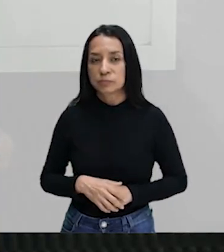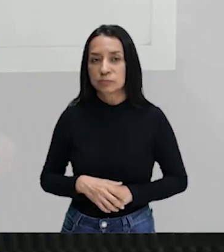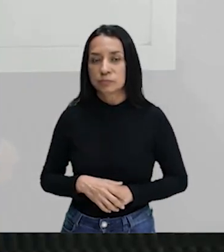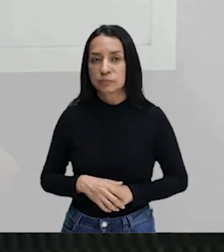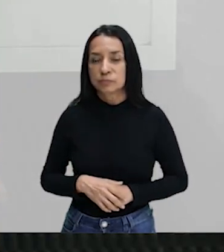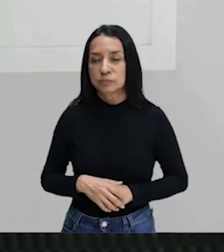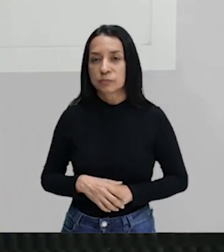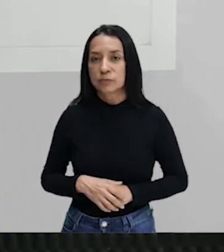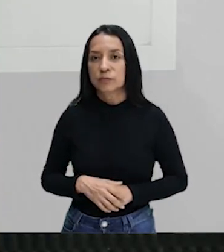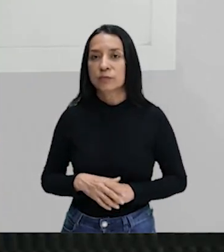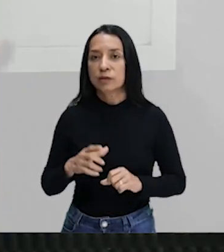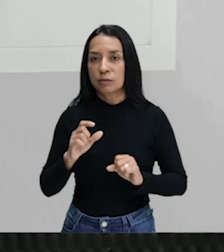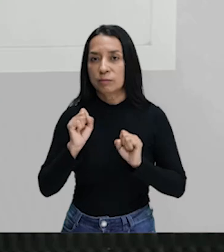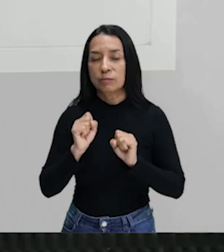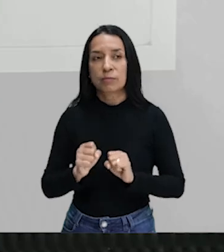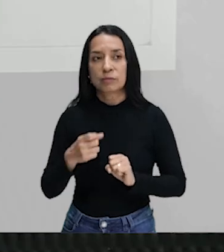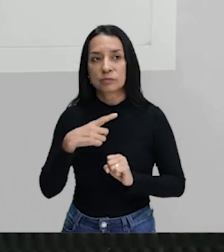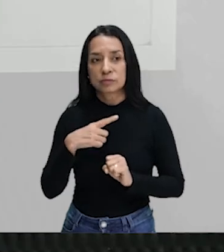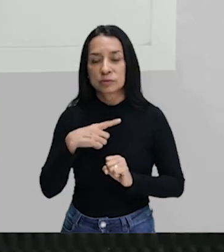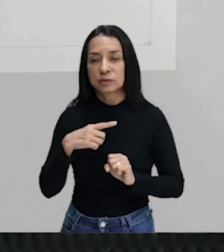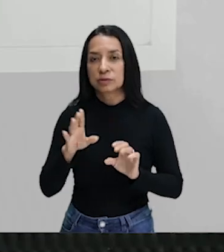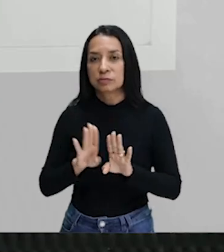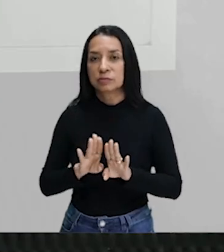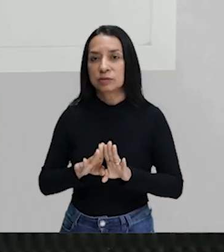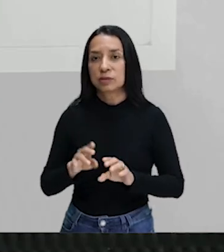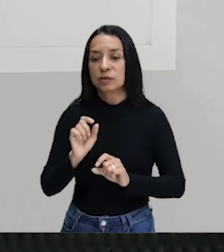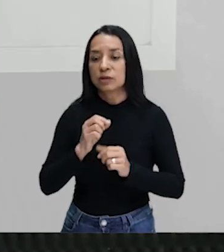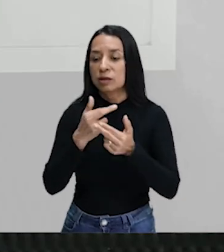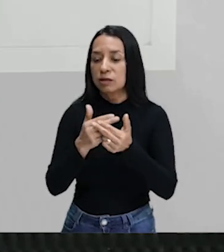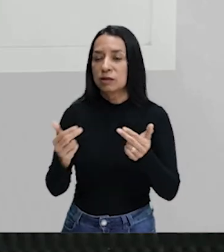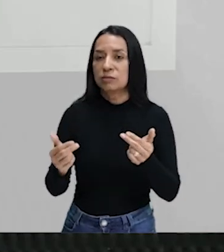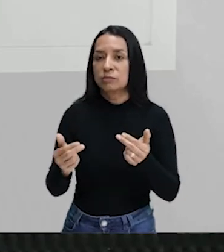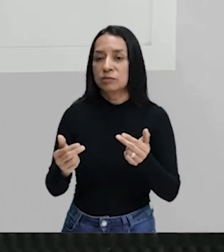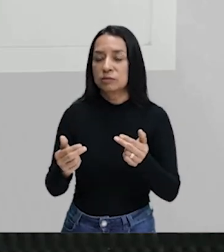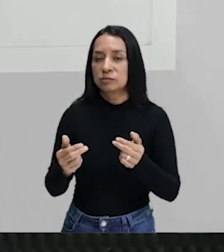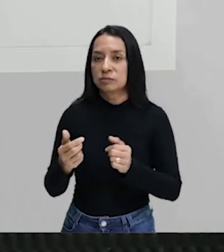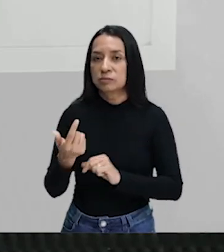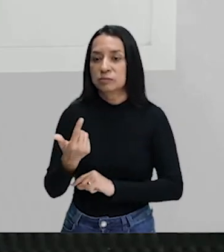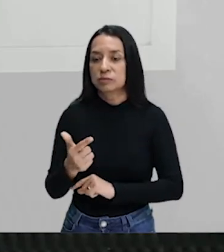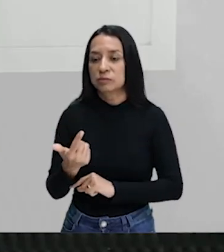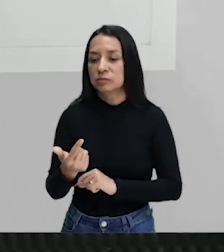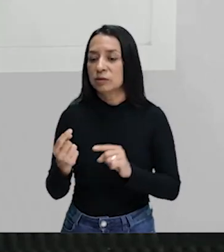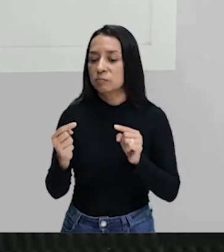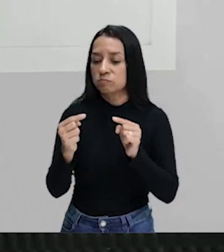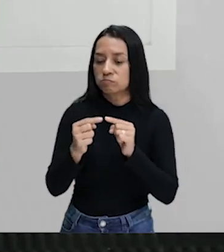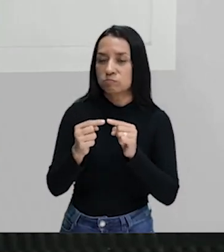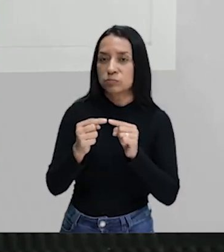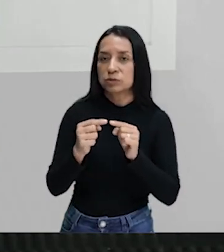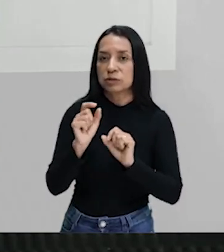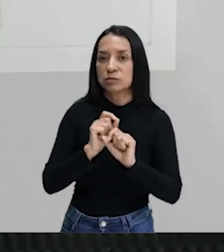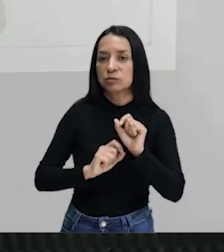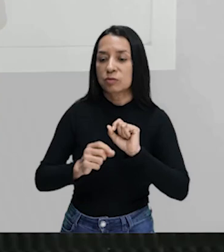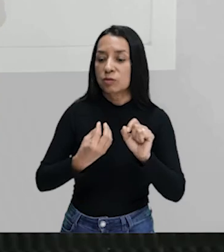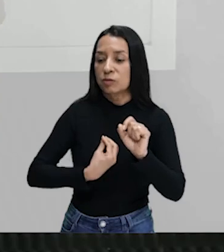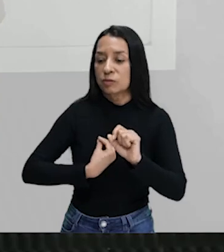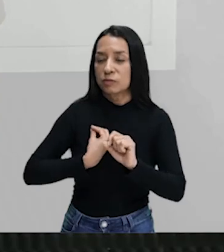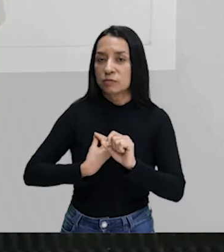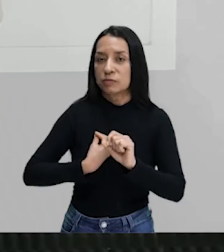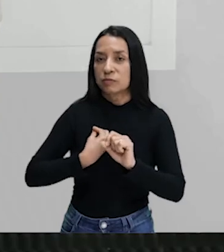certo? E eu posso necessariamente produzir elementos que não estão em acordo com uma